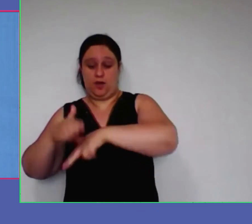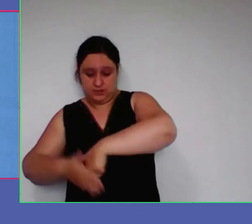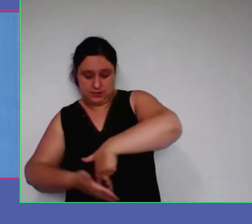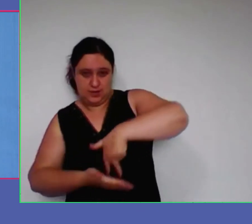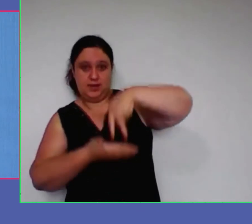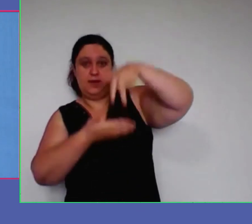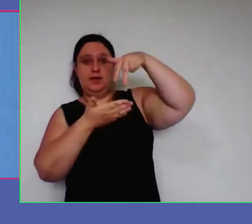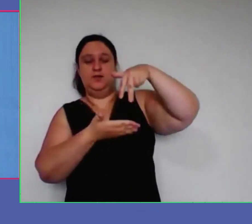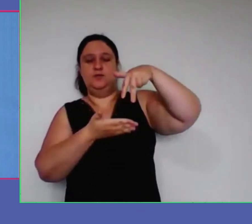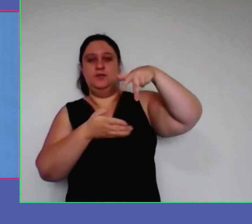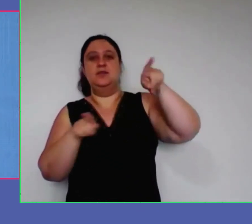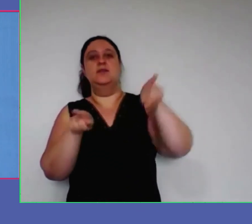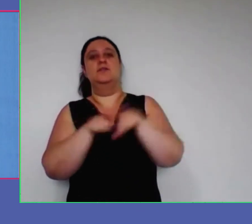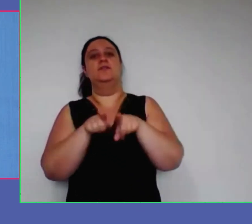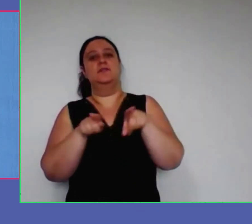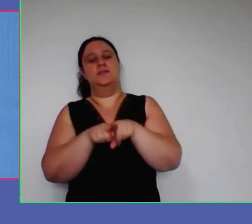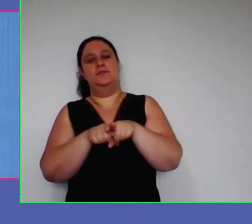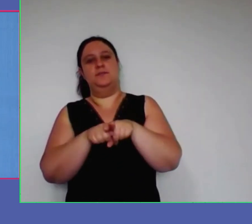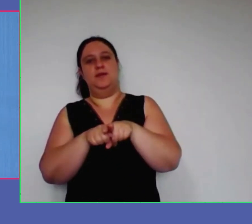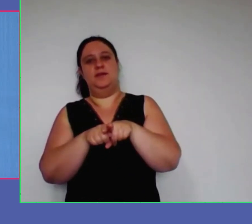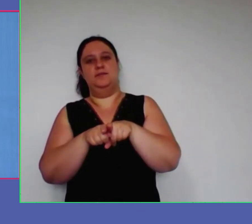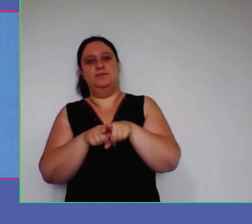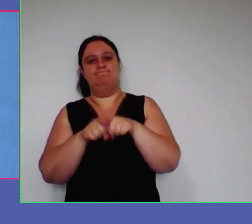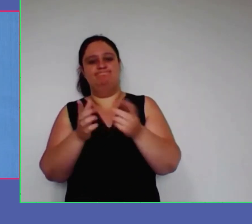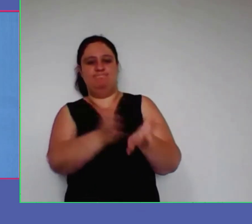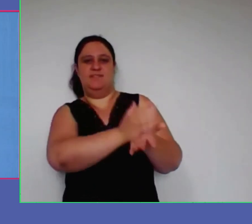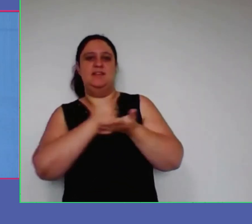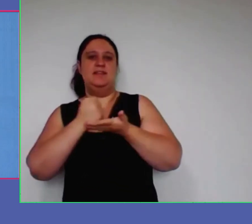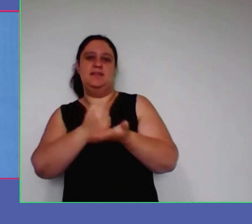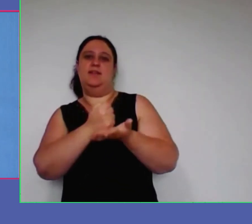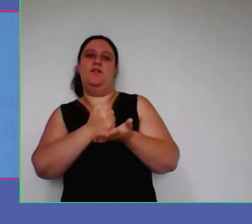pela vida de ressurreição. Então,